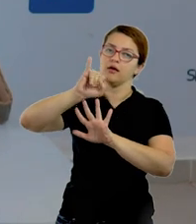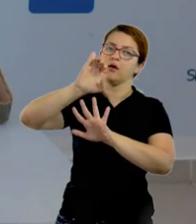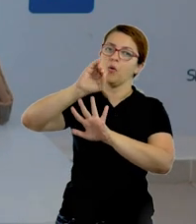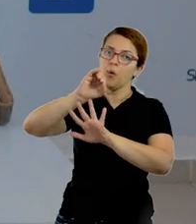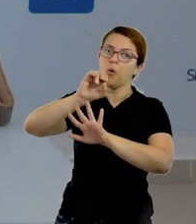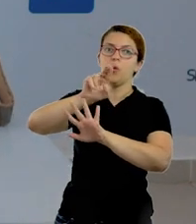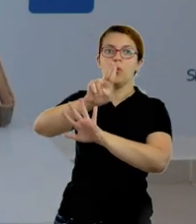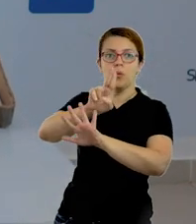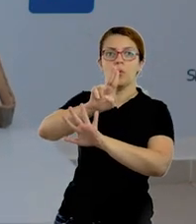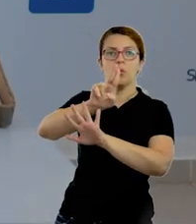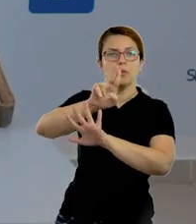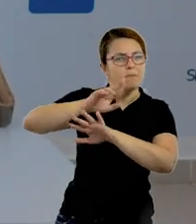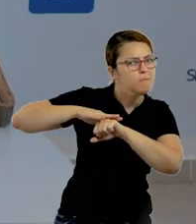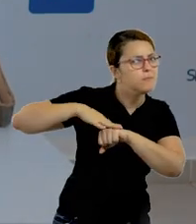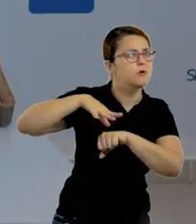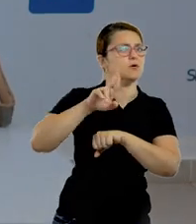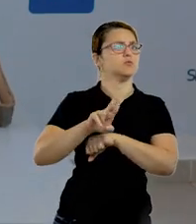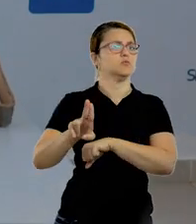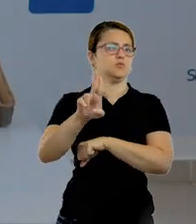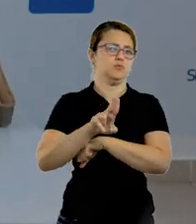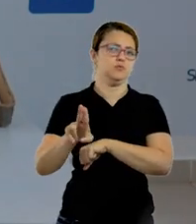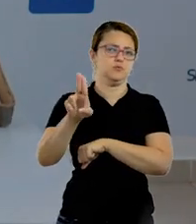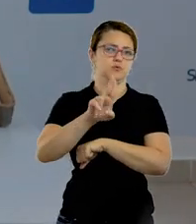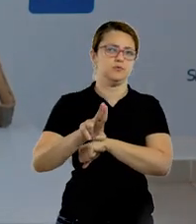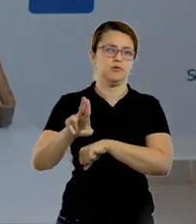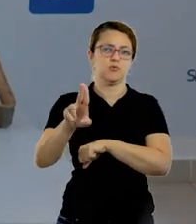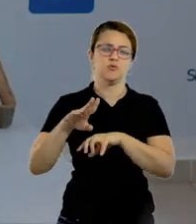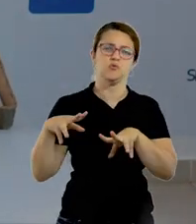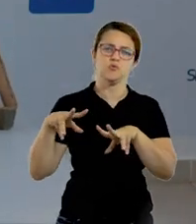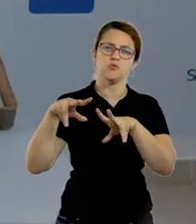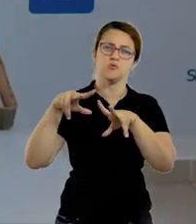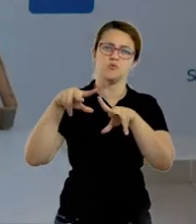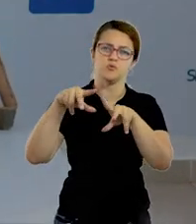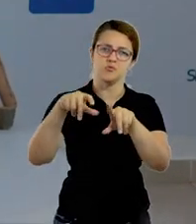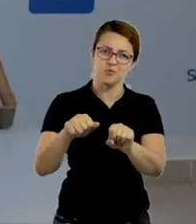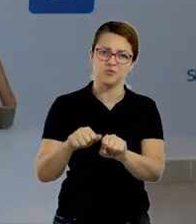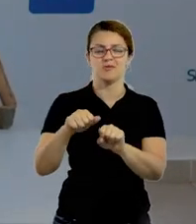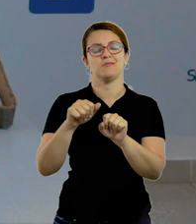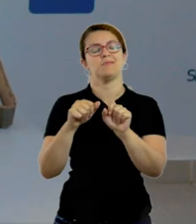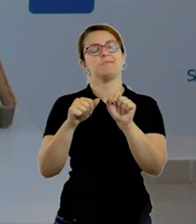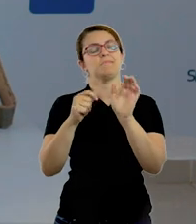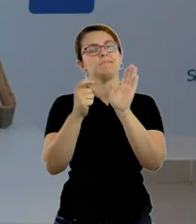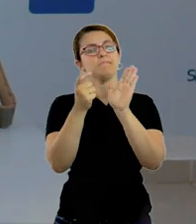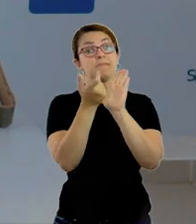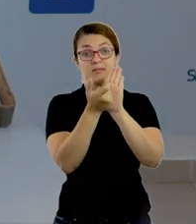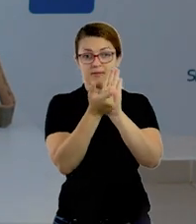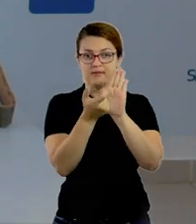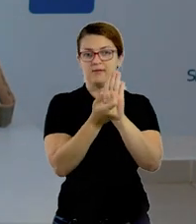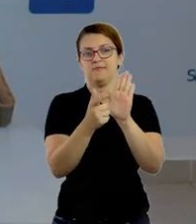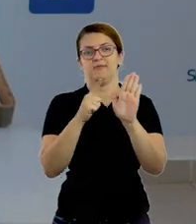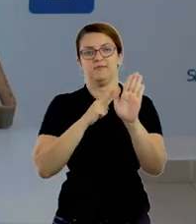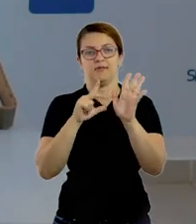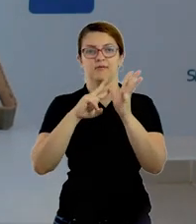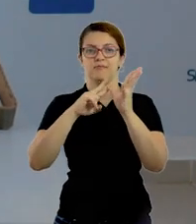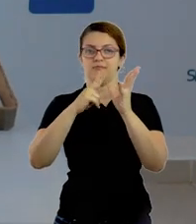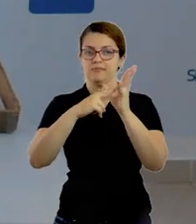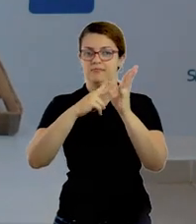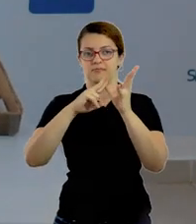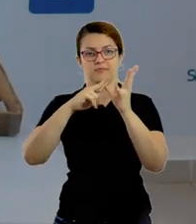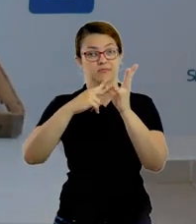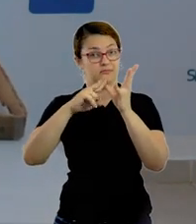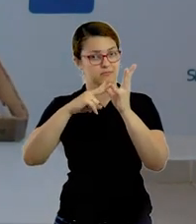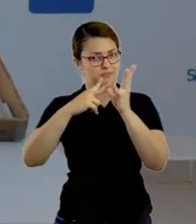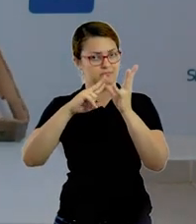U, são as letras que a gente mais utiliza. Todas as palavras aparecem muitas vezes as vogais, então eu fiz